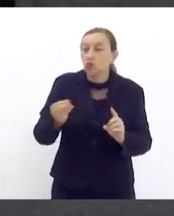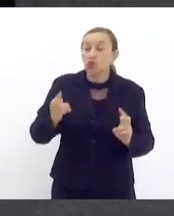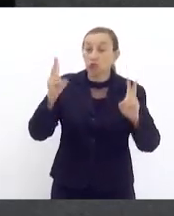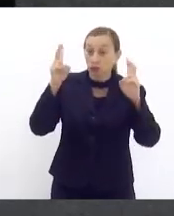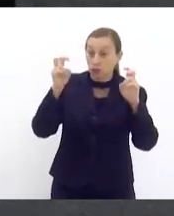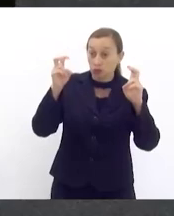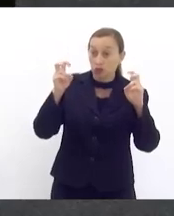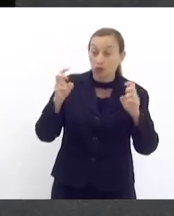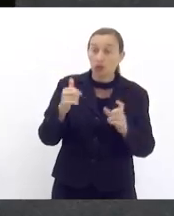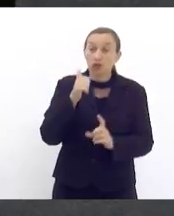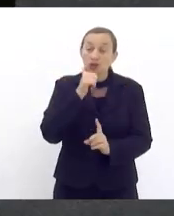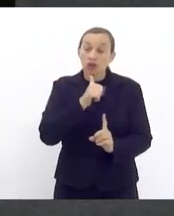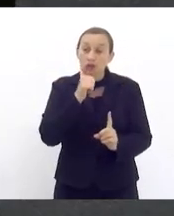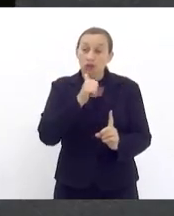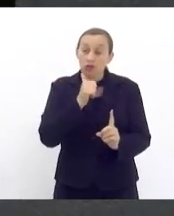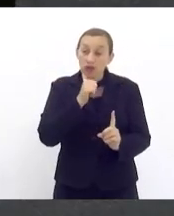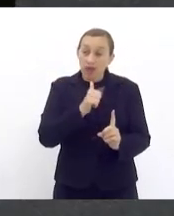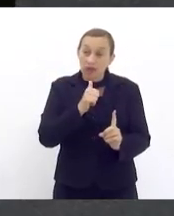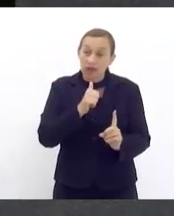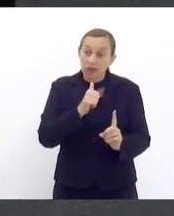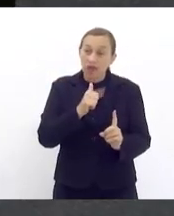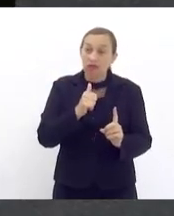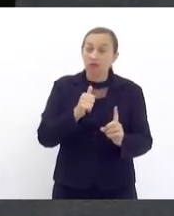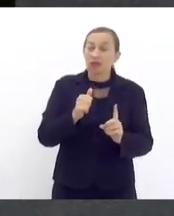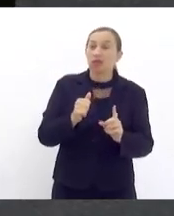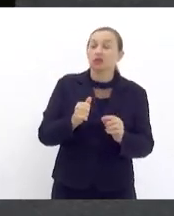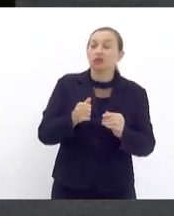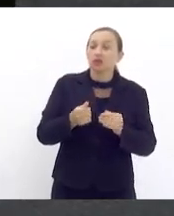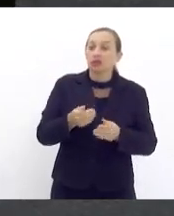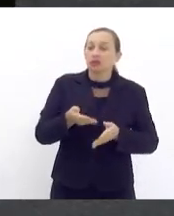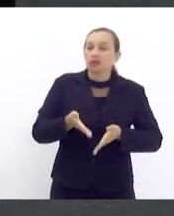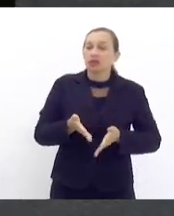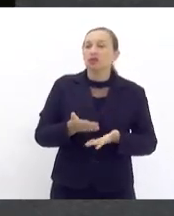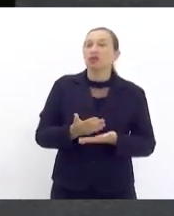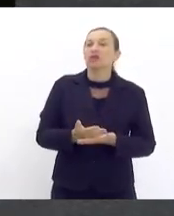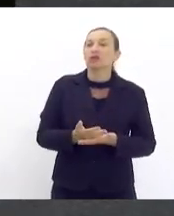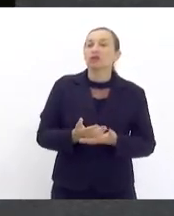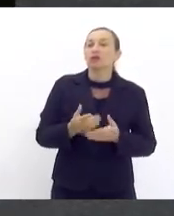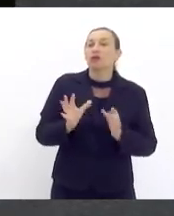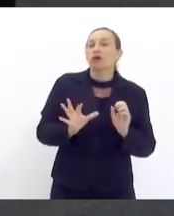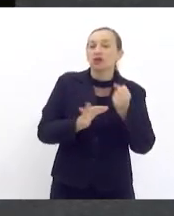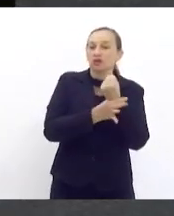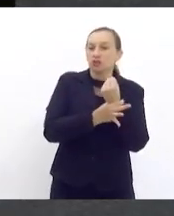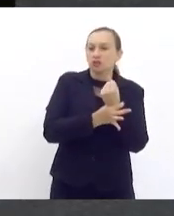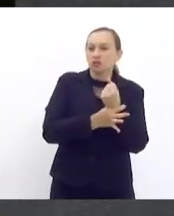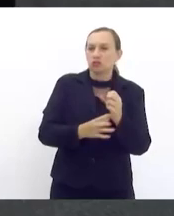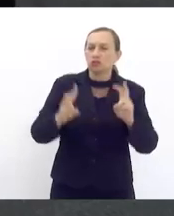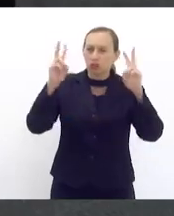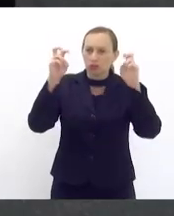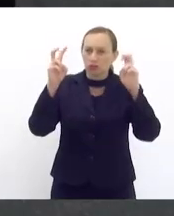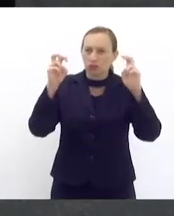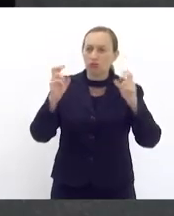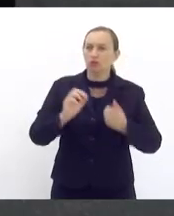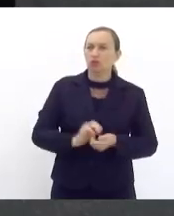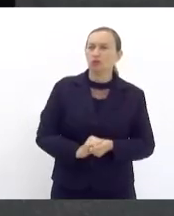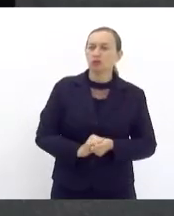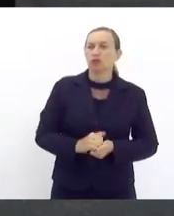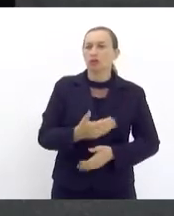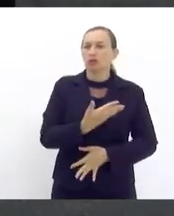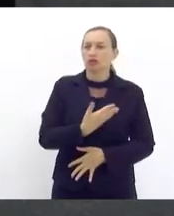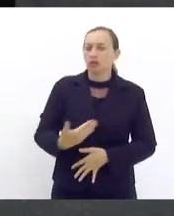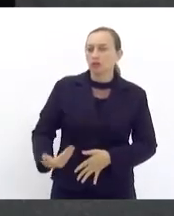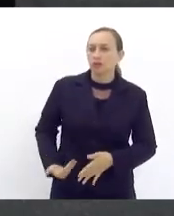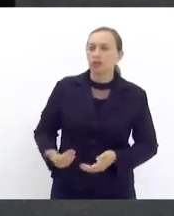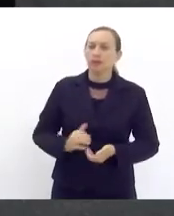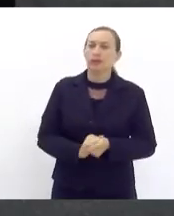submetidas as mulheres parturientes só de acordo com o Instituto de Segurança Pública é entre 2015 período em